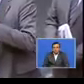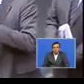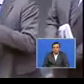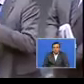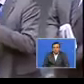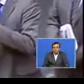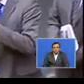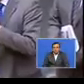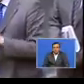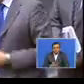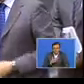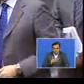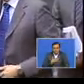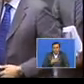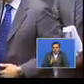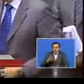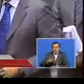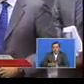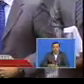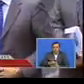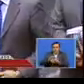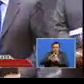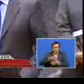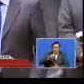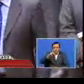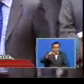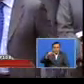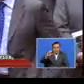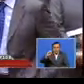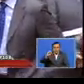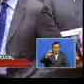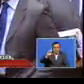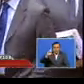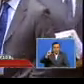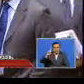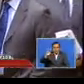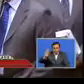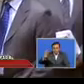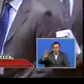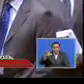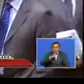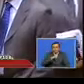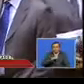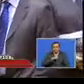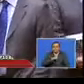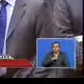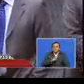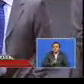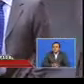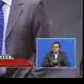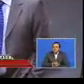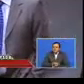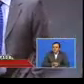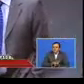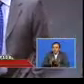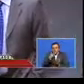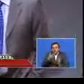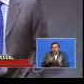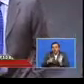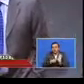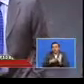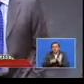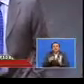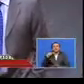No papel de líder do PSDB, eu sou obrigado, nesse momento, a rebater aqui as colocações